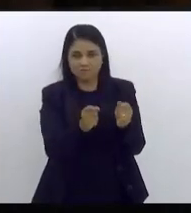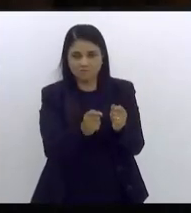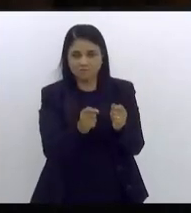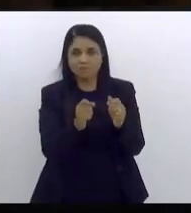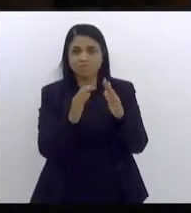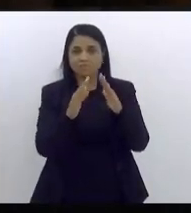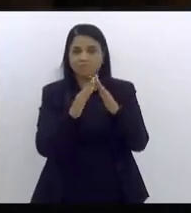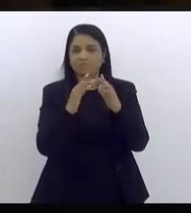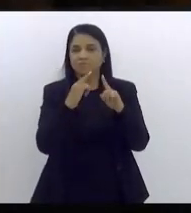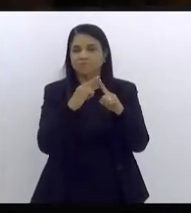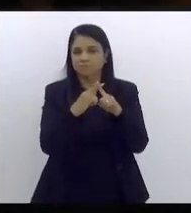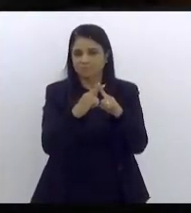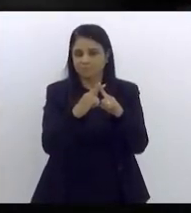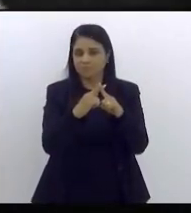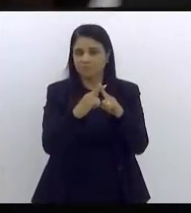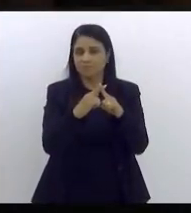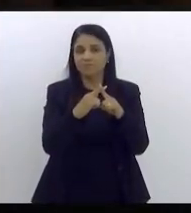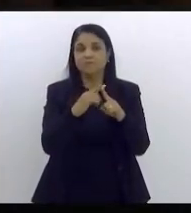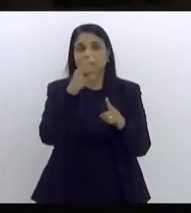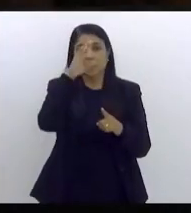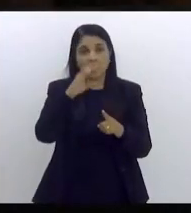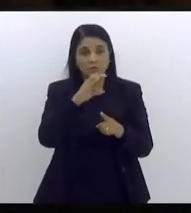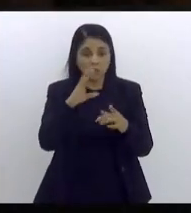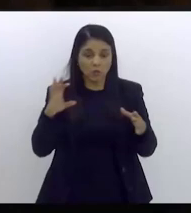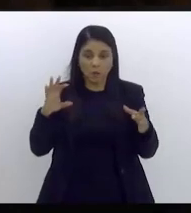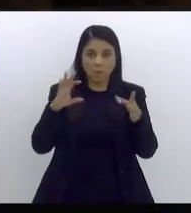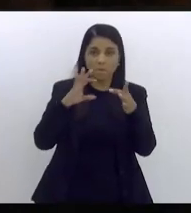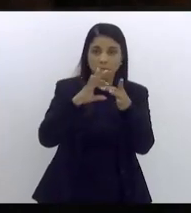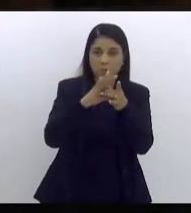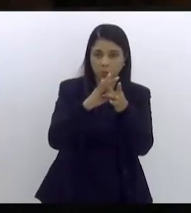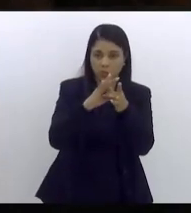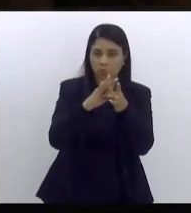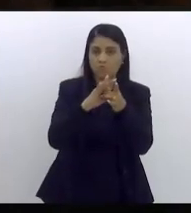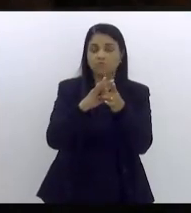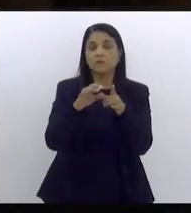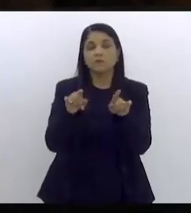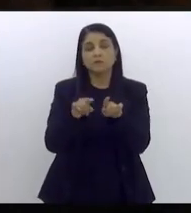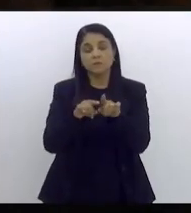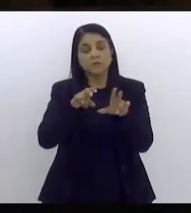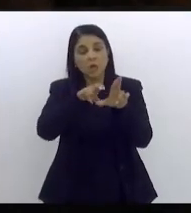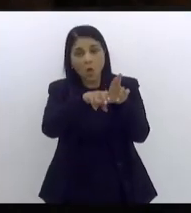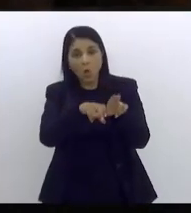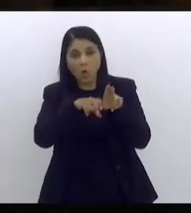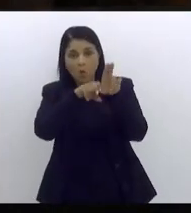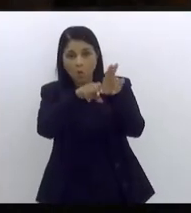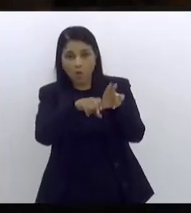colocado, também tem a Umbanda um viés cristão muito grande, né?